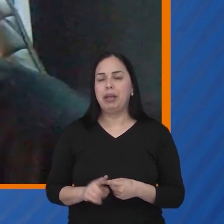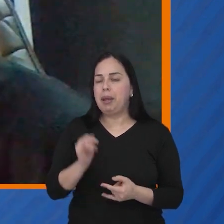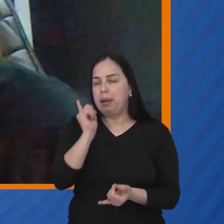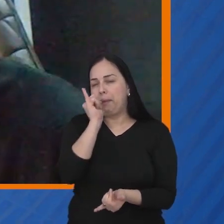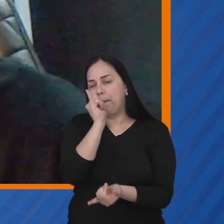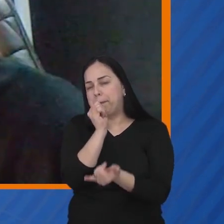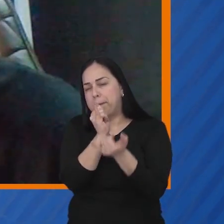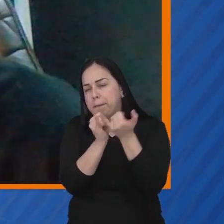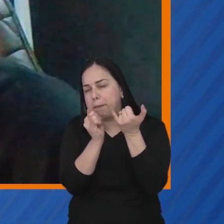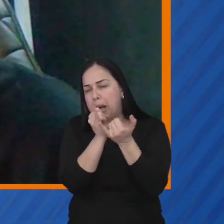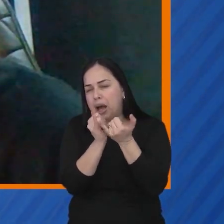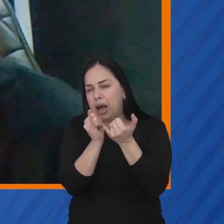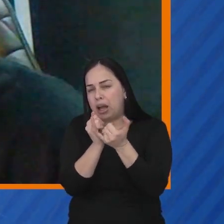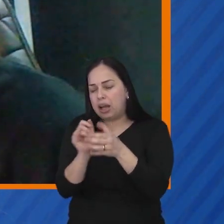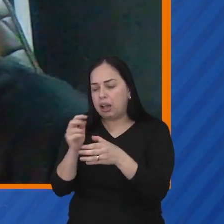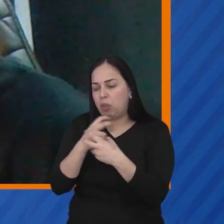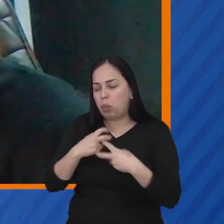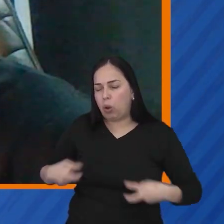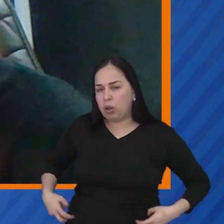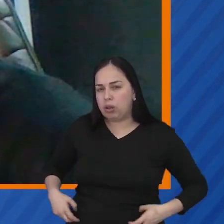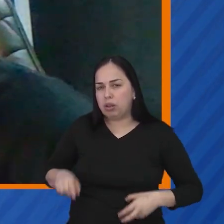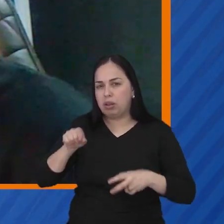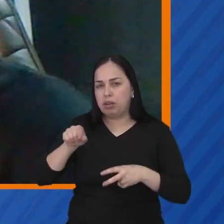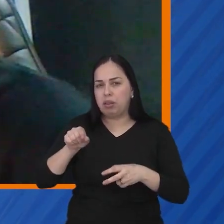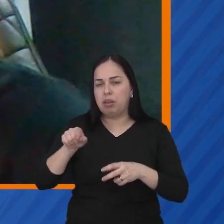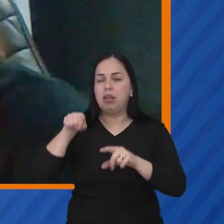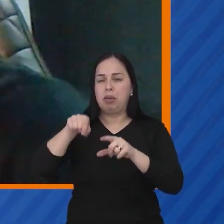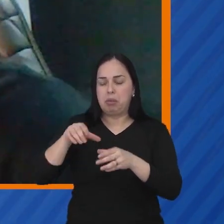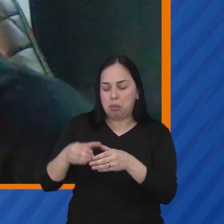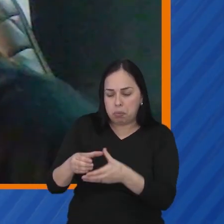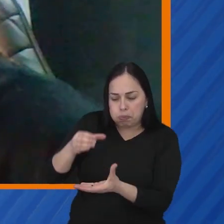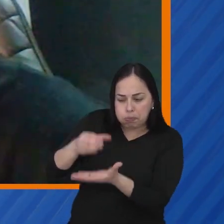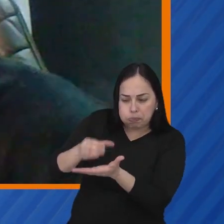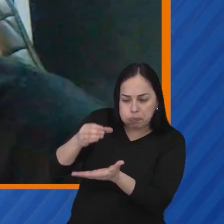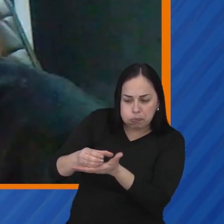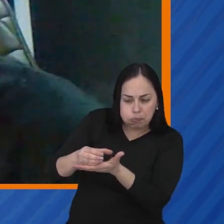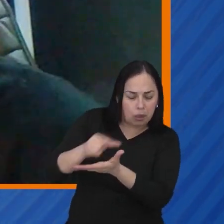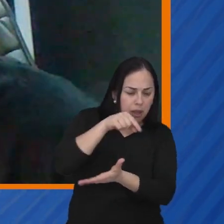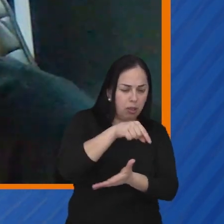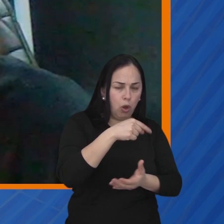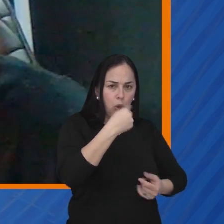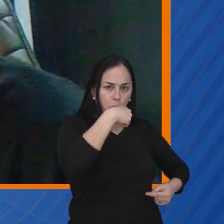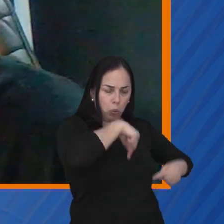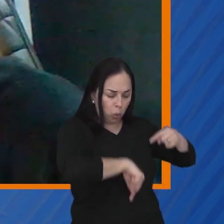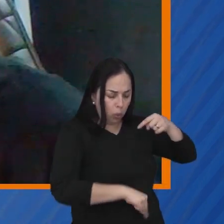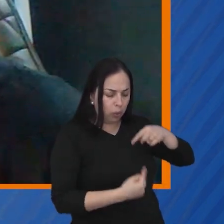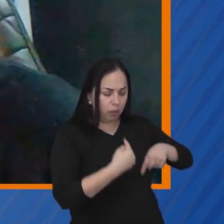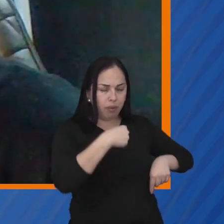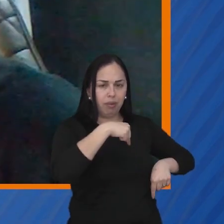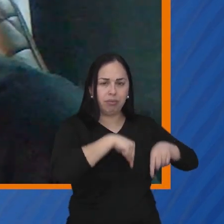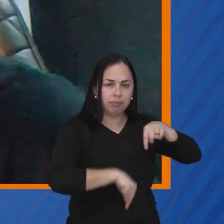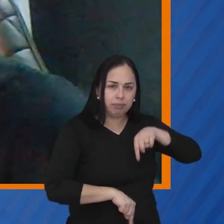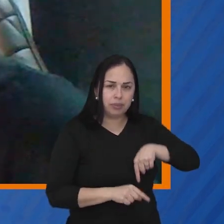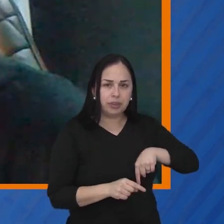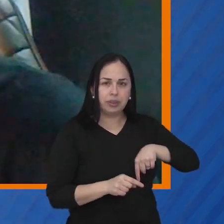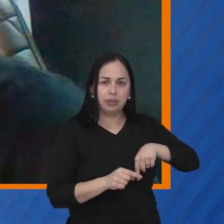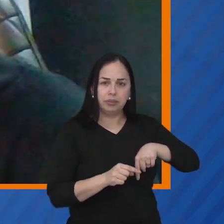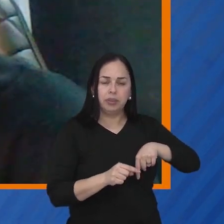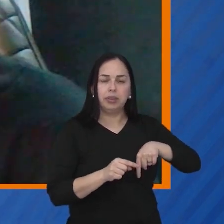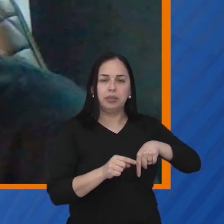ele se assemelha muito a moléculas do nosso organismo que estão relacionados ao sistema